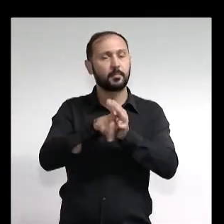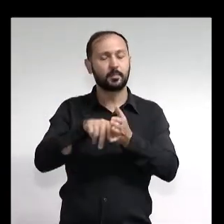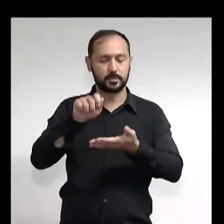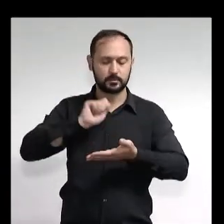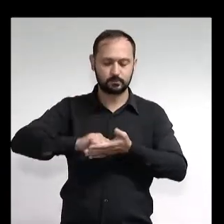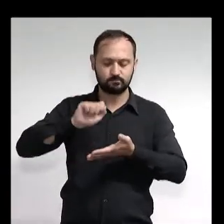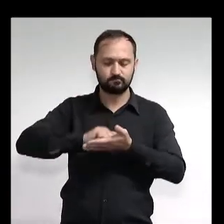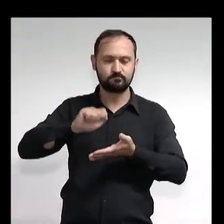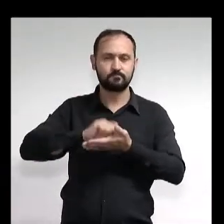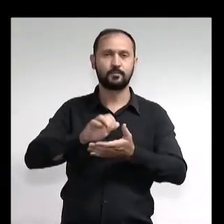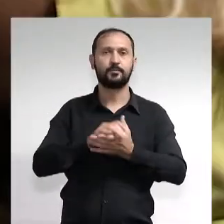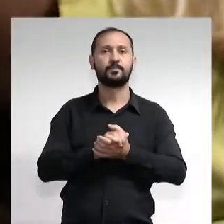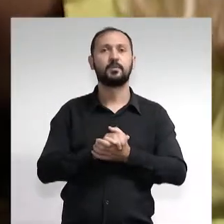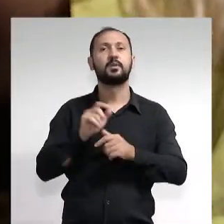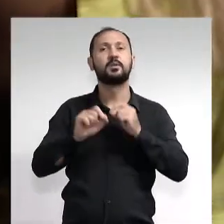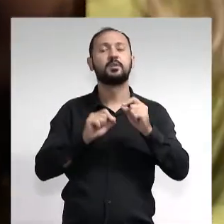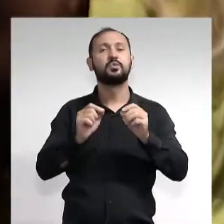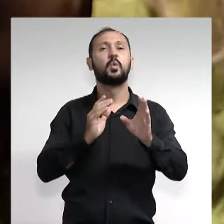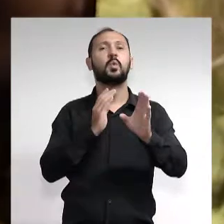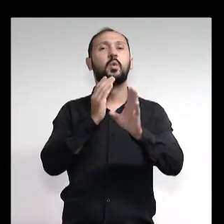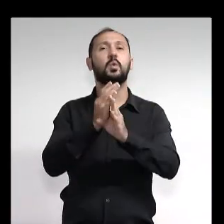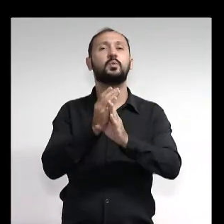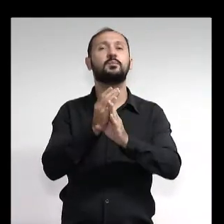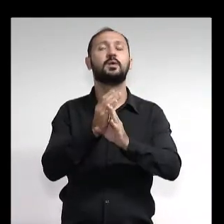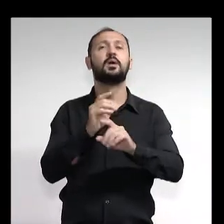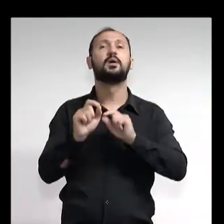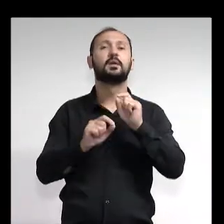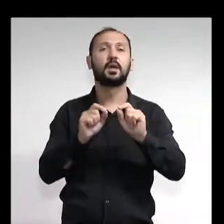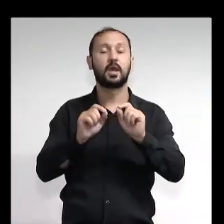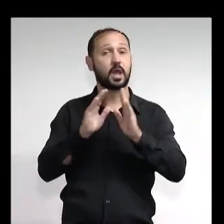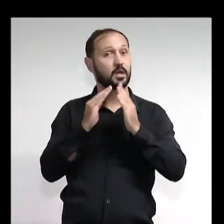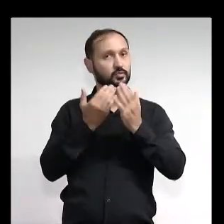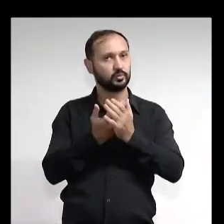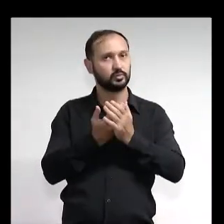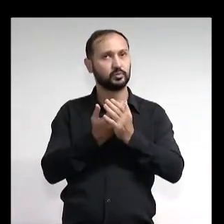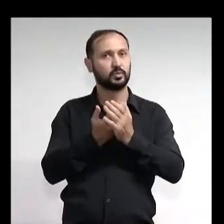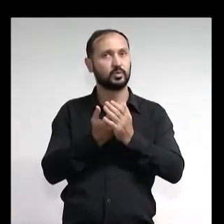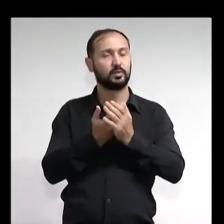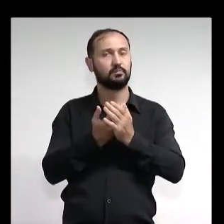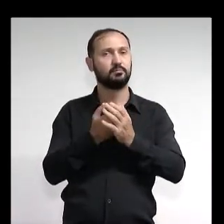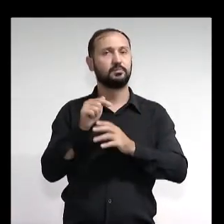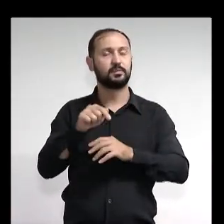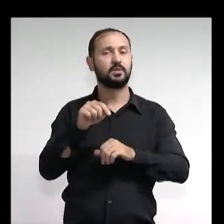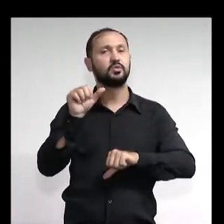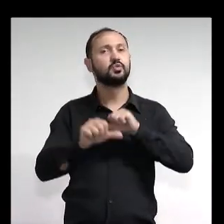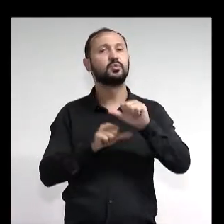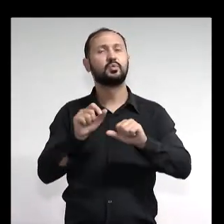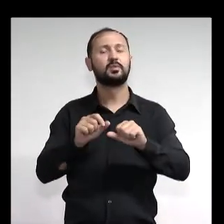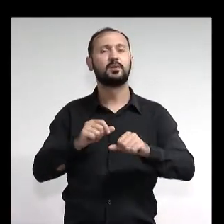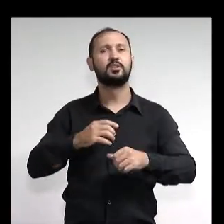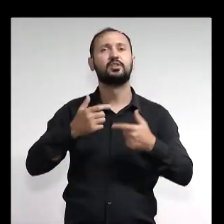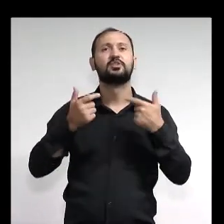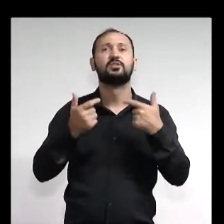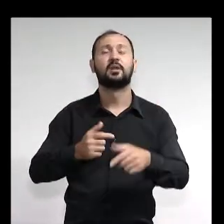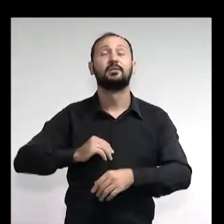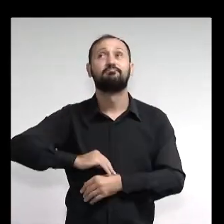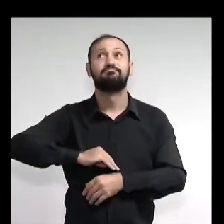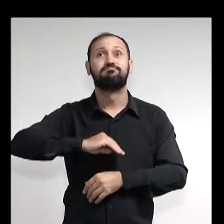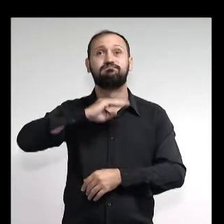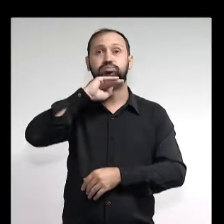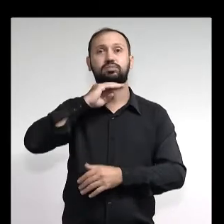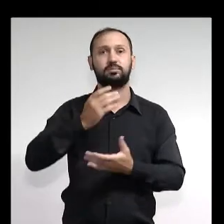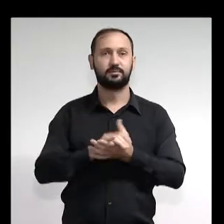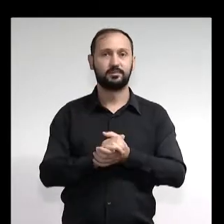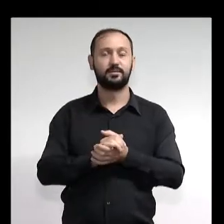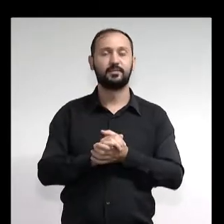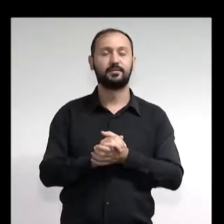seus pensamentos. Então, o que nós encontramos a escola se torna, para ele,